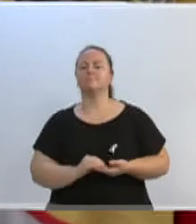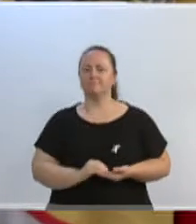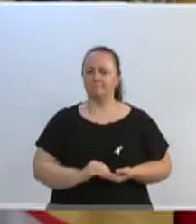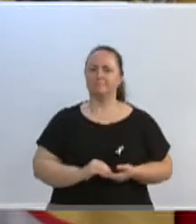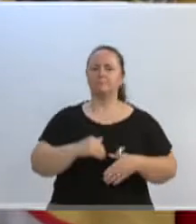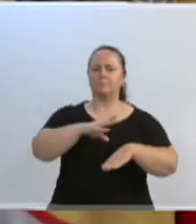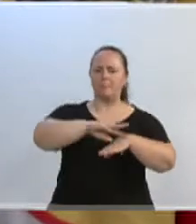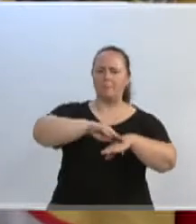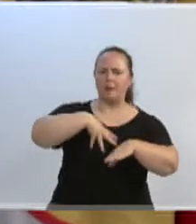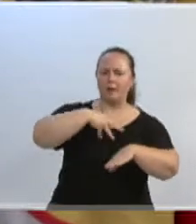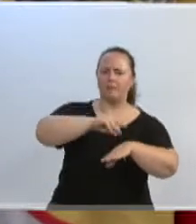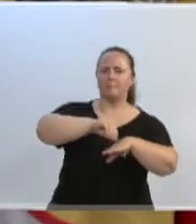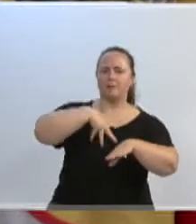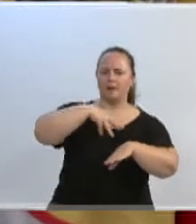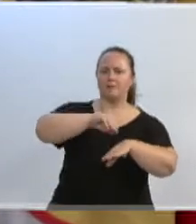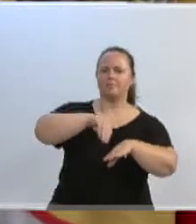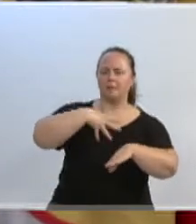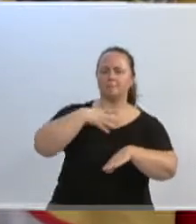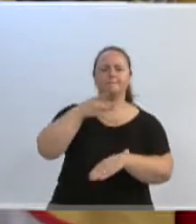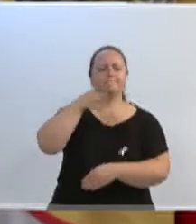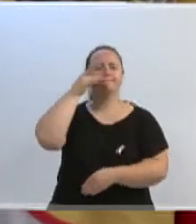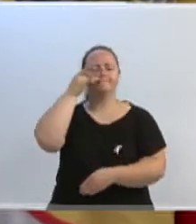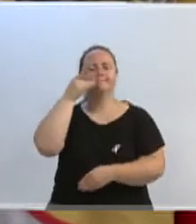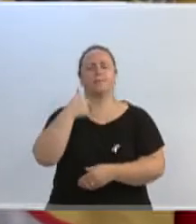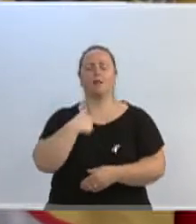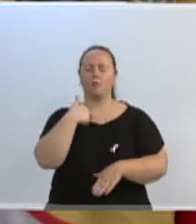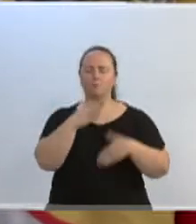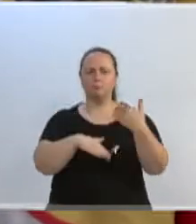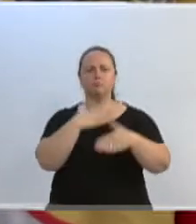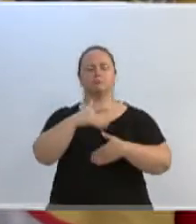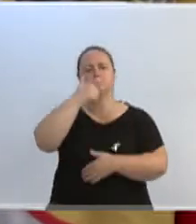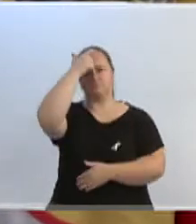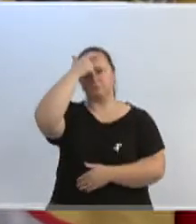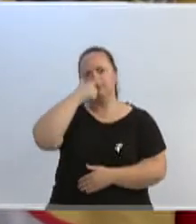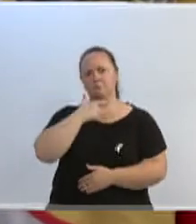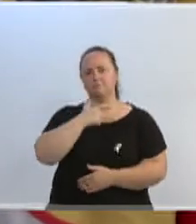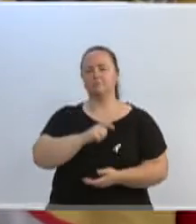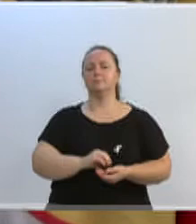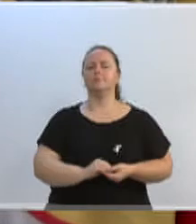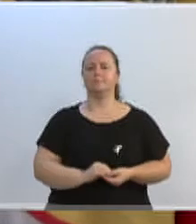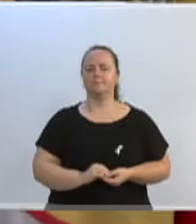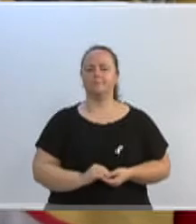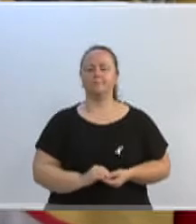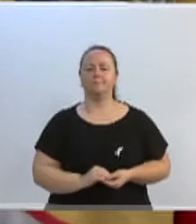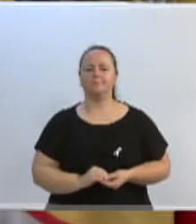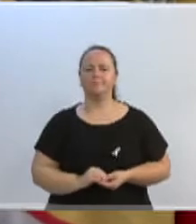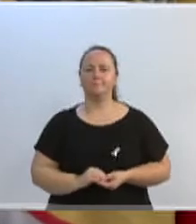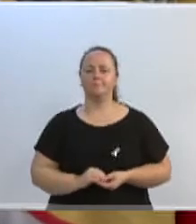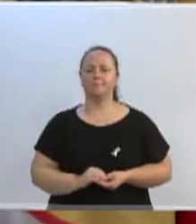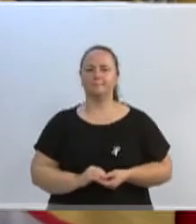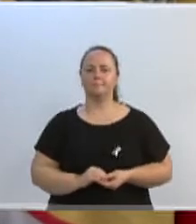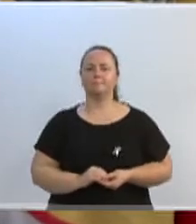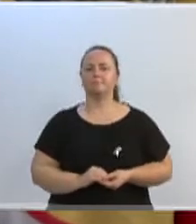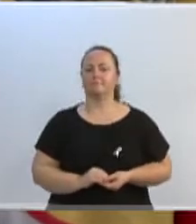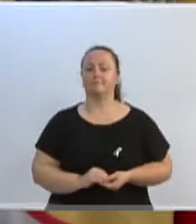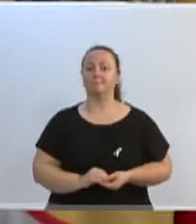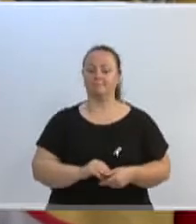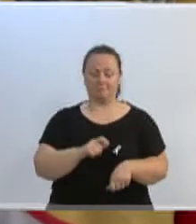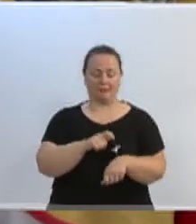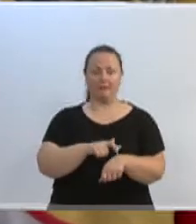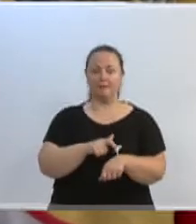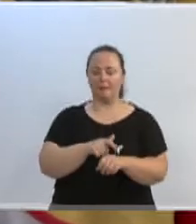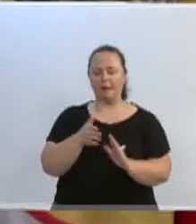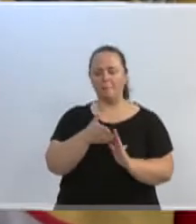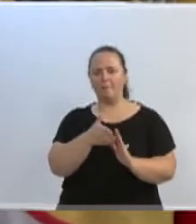suas realidades, e eu cresci muito como pessoa. E a gente ainda tem bastante tempo,